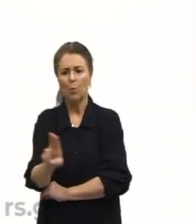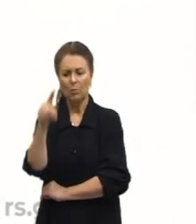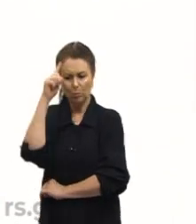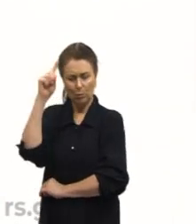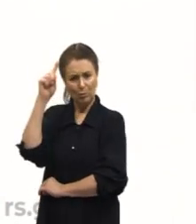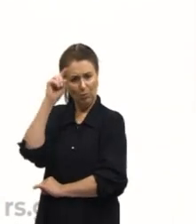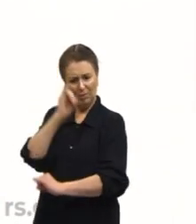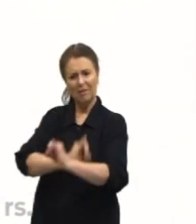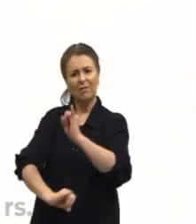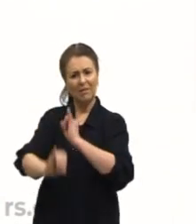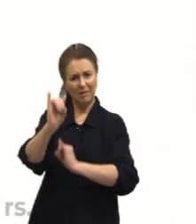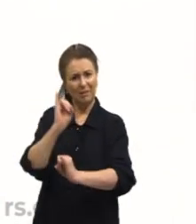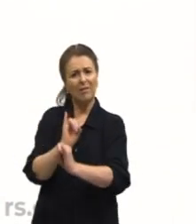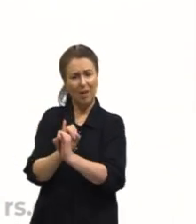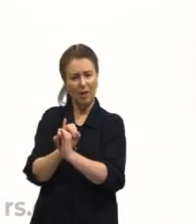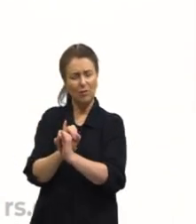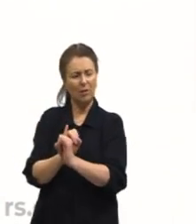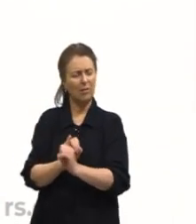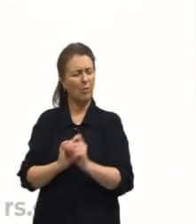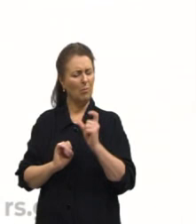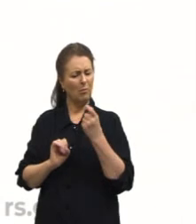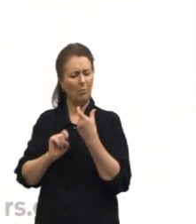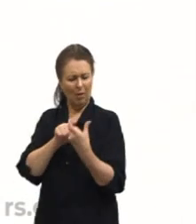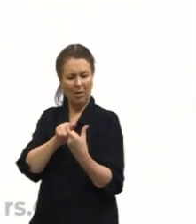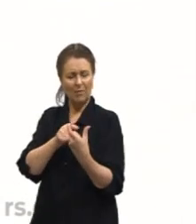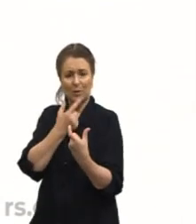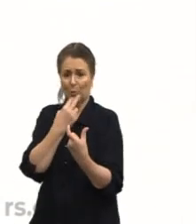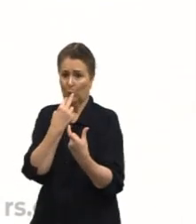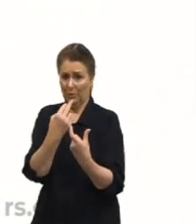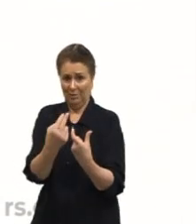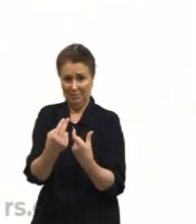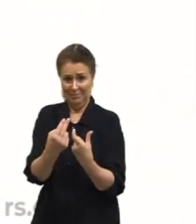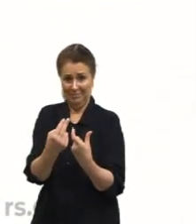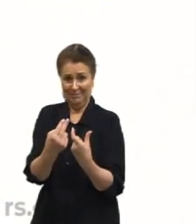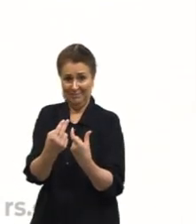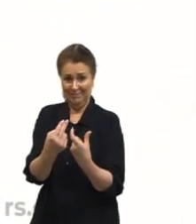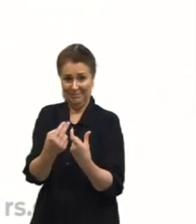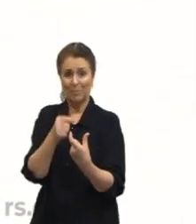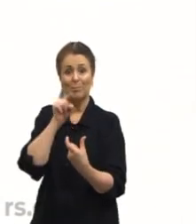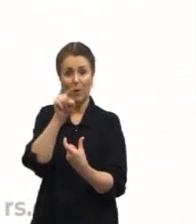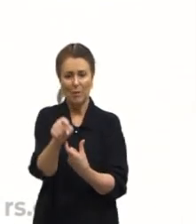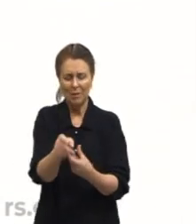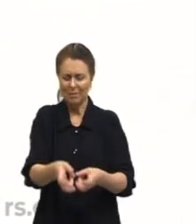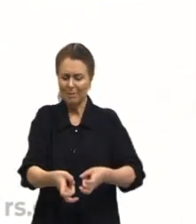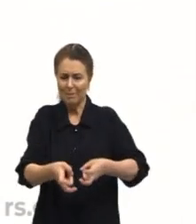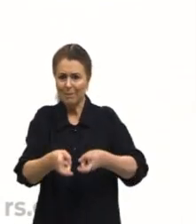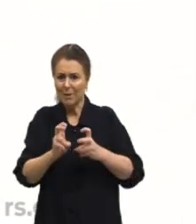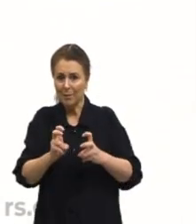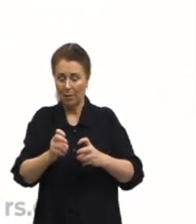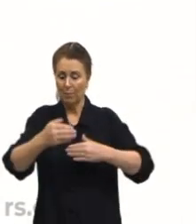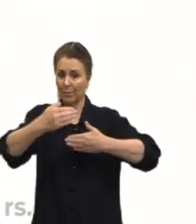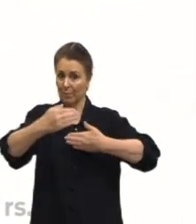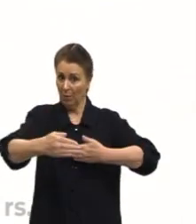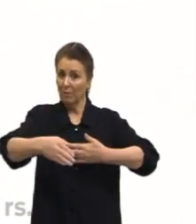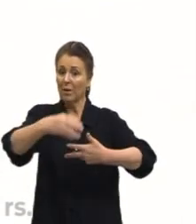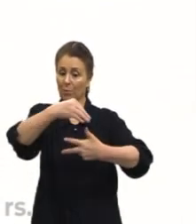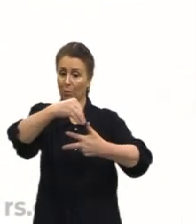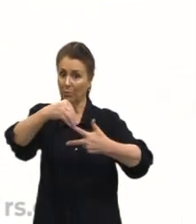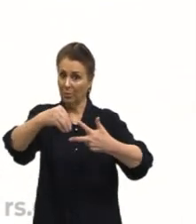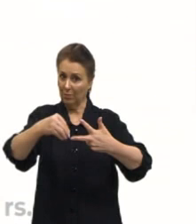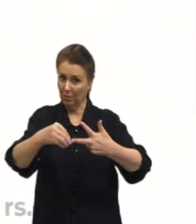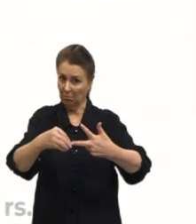né que são termos relacionados à língua inglesa então para vocês verem As provas elas são